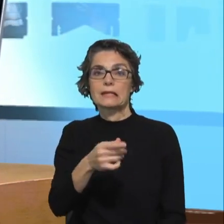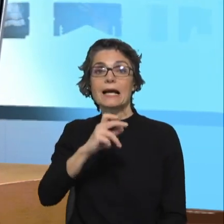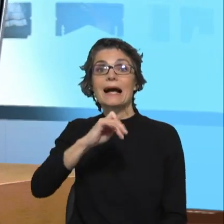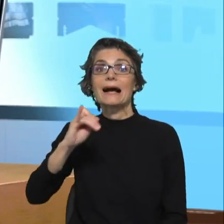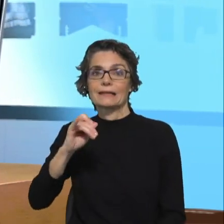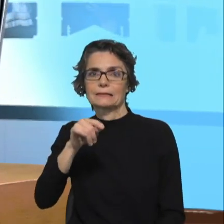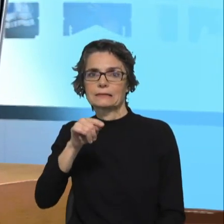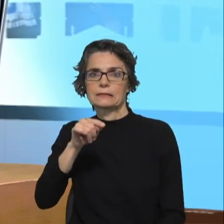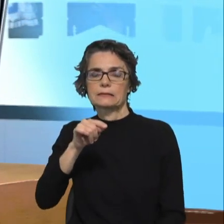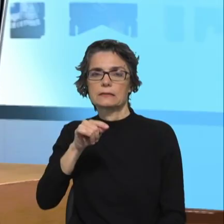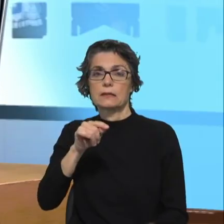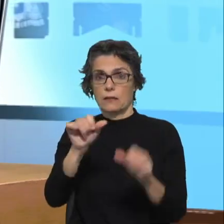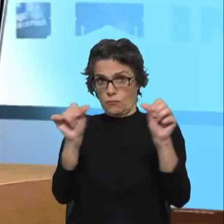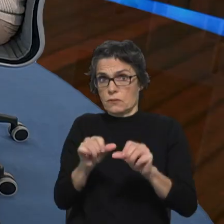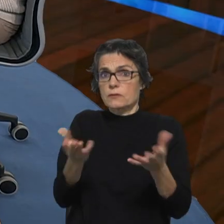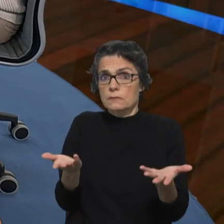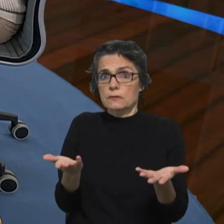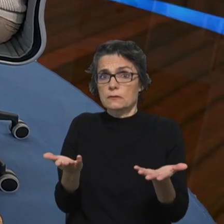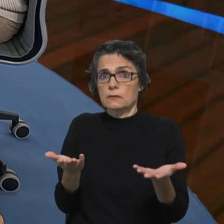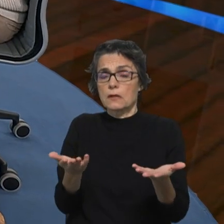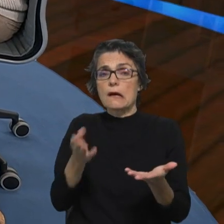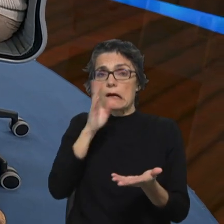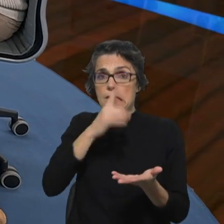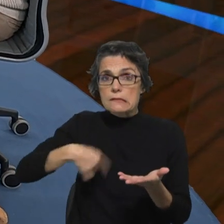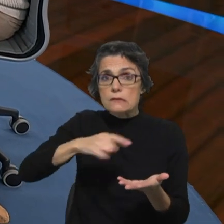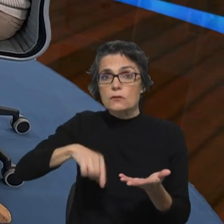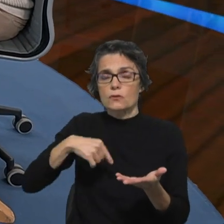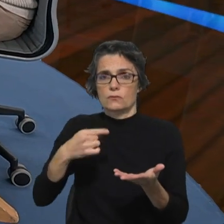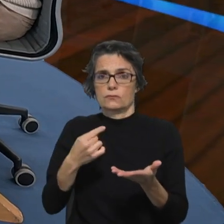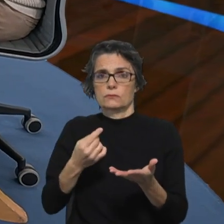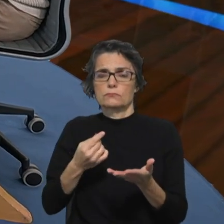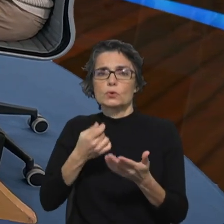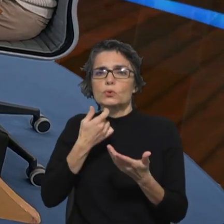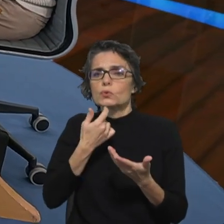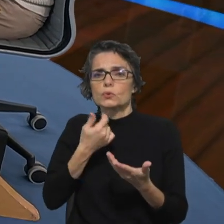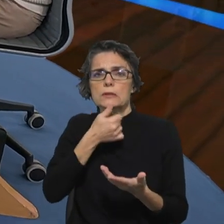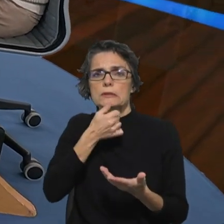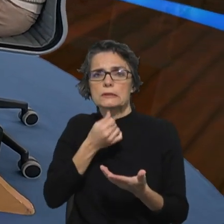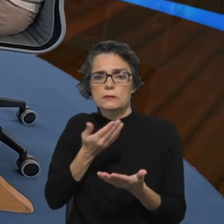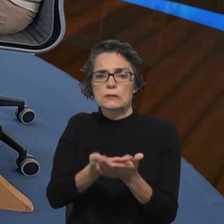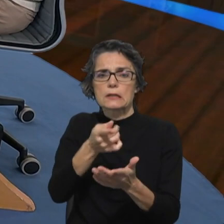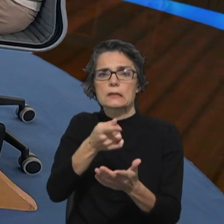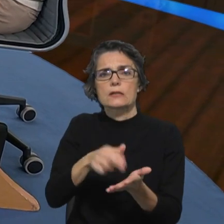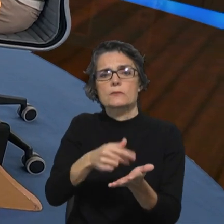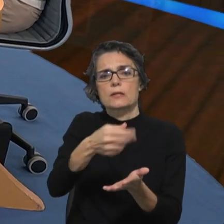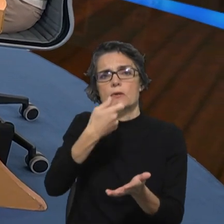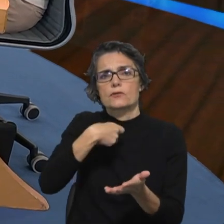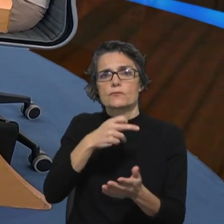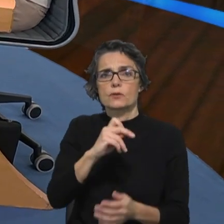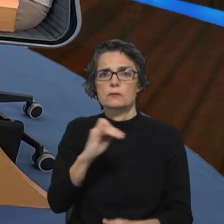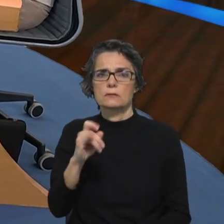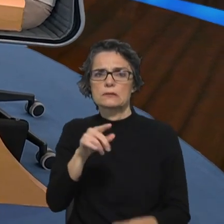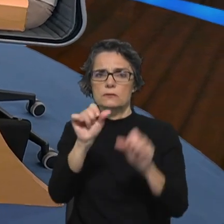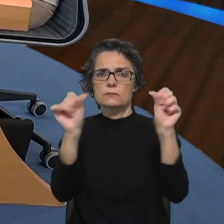artificial é um sistema. Se nós entregarmos as decisões para a inteligência artificial, estamos a entregar ao sistema. E se ele